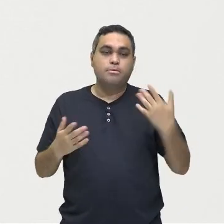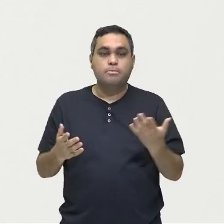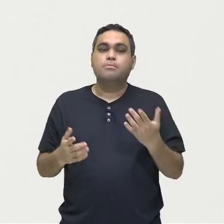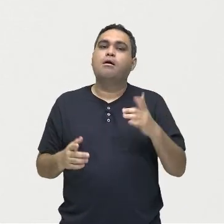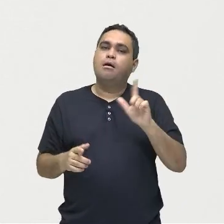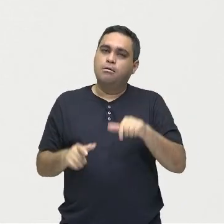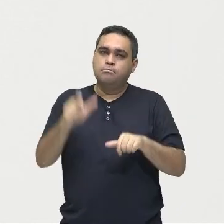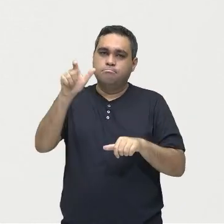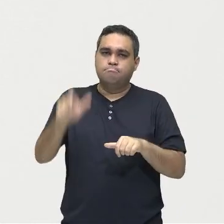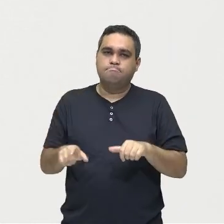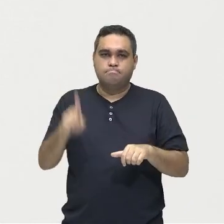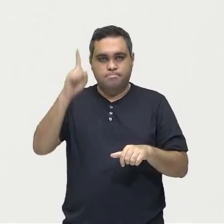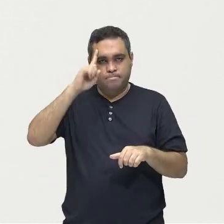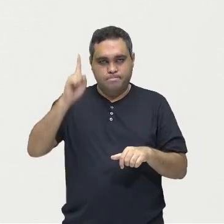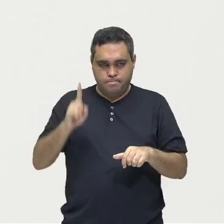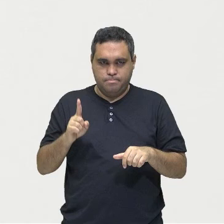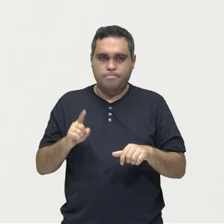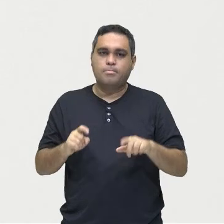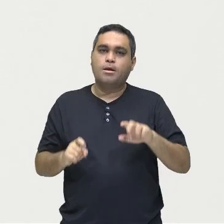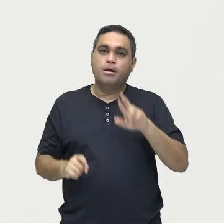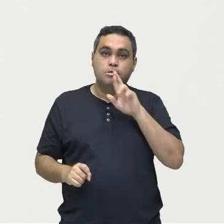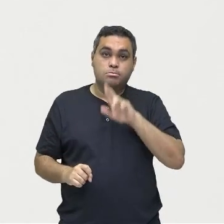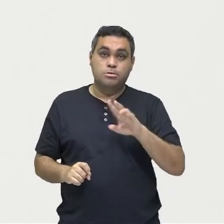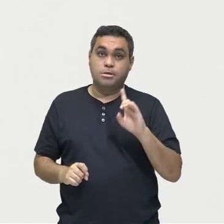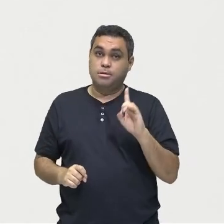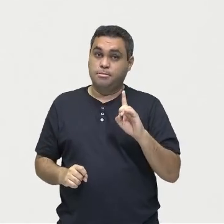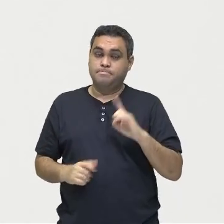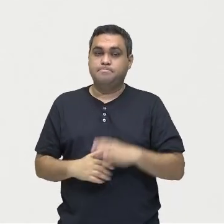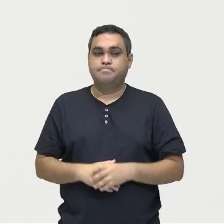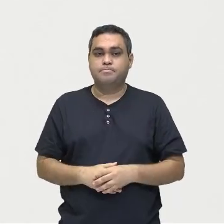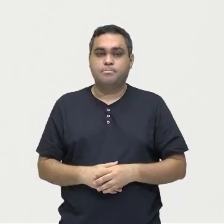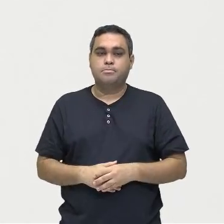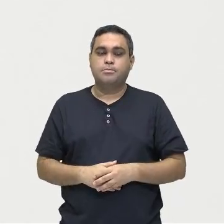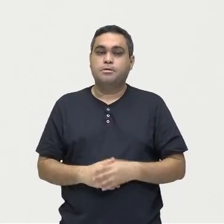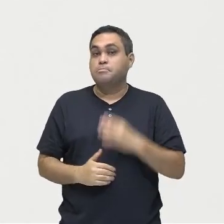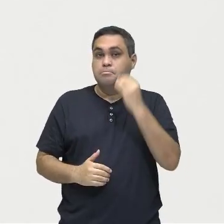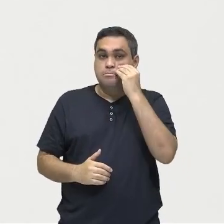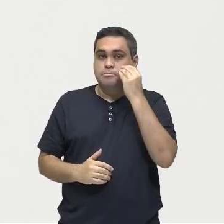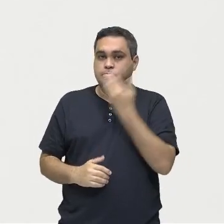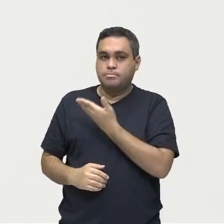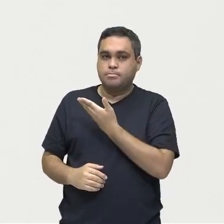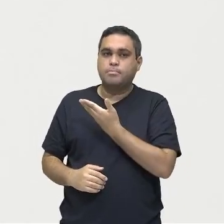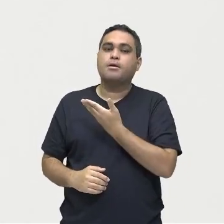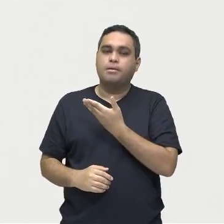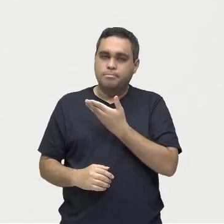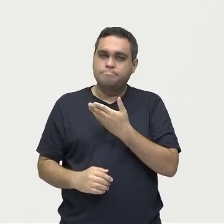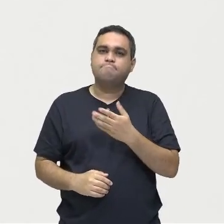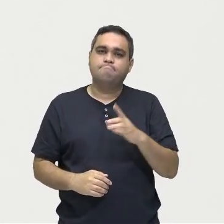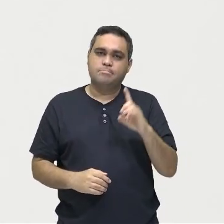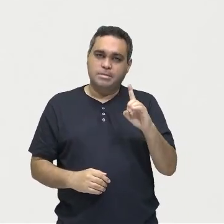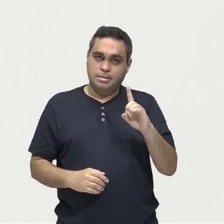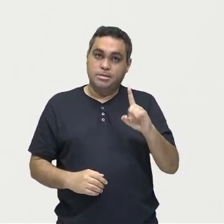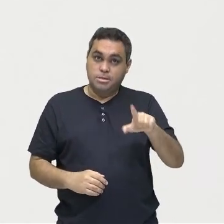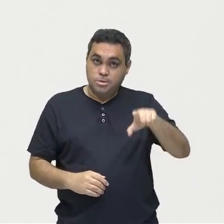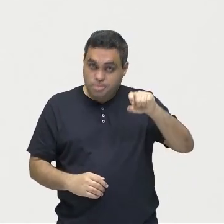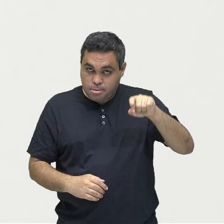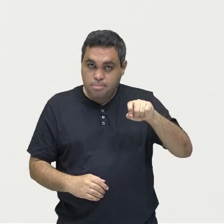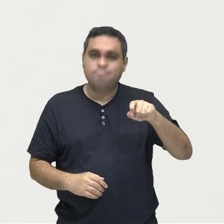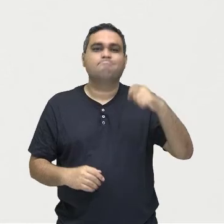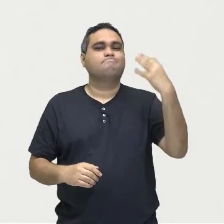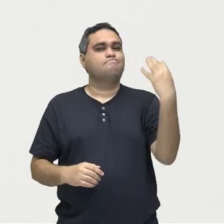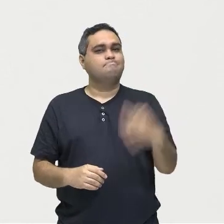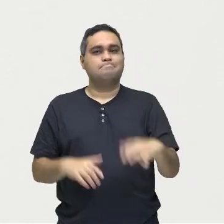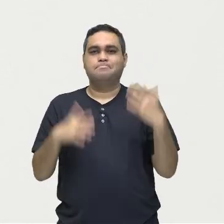Sujeito indeterminado. Tá? Então, vamos conferir no nosso gabarito, que marcou a letra D, acertou, está